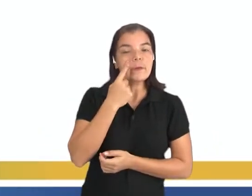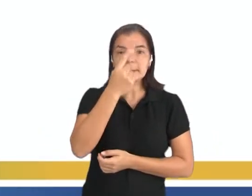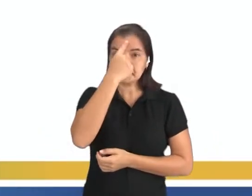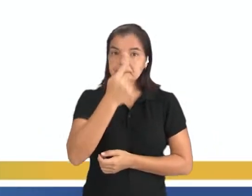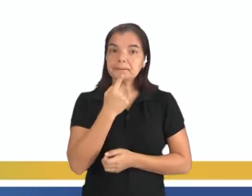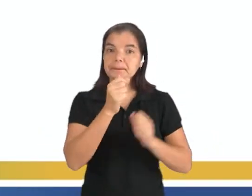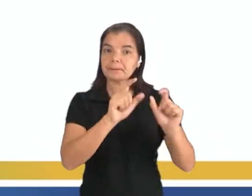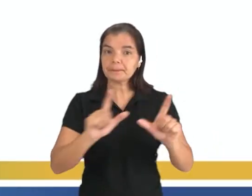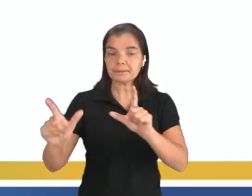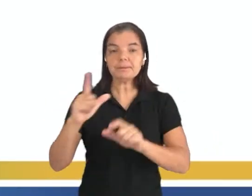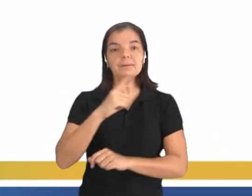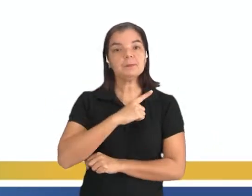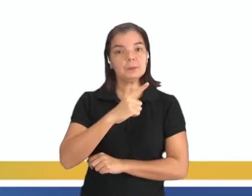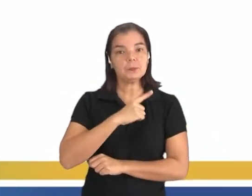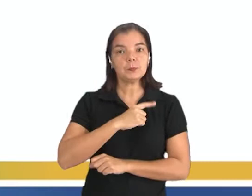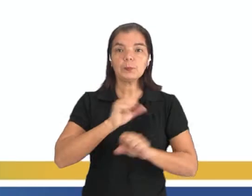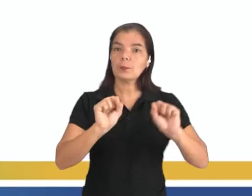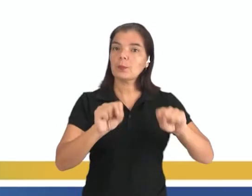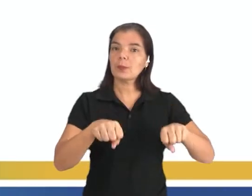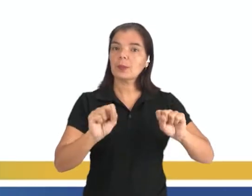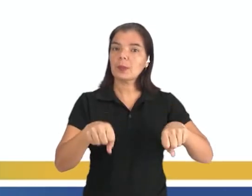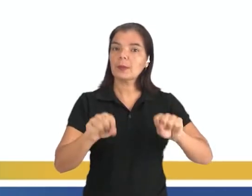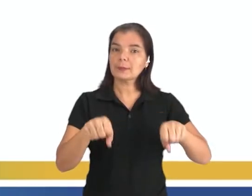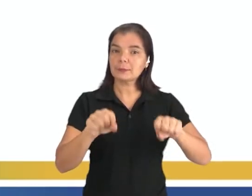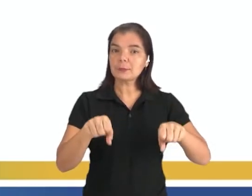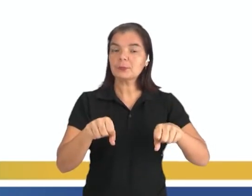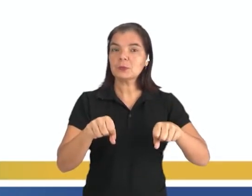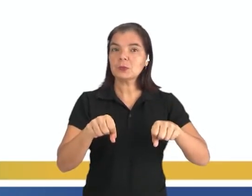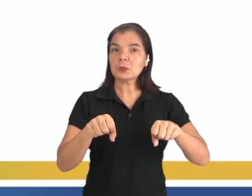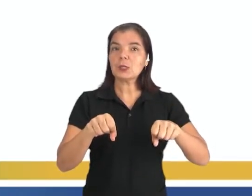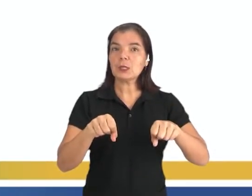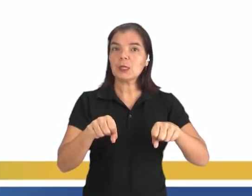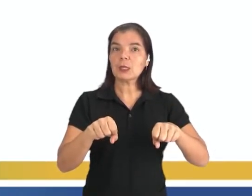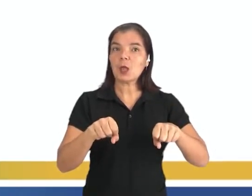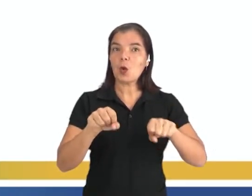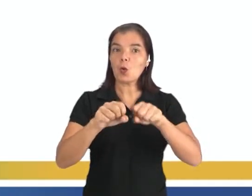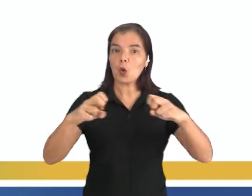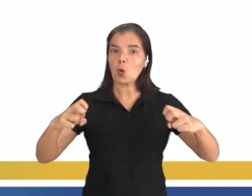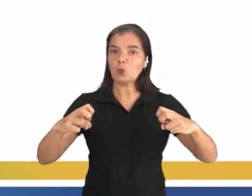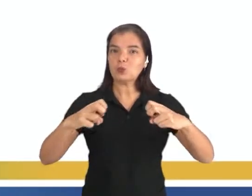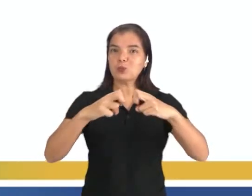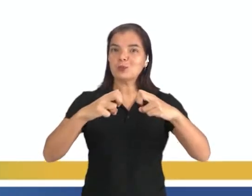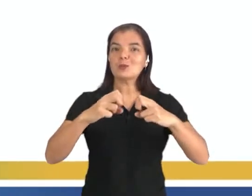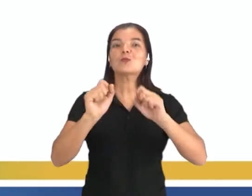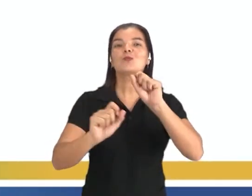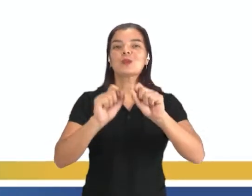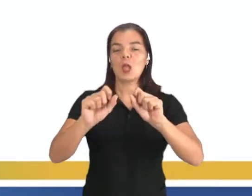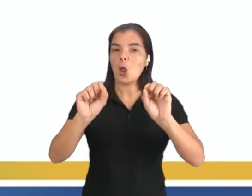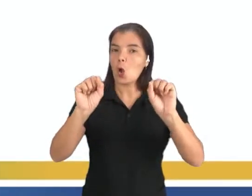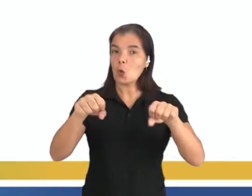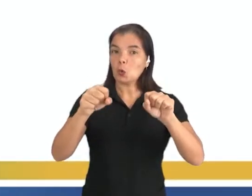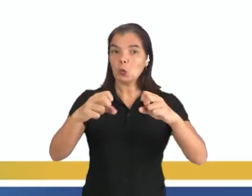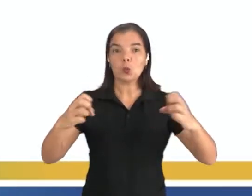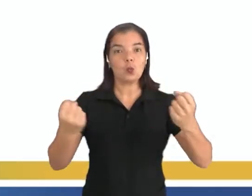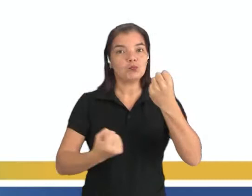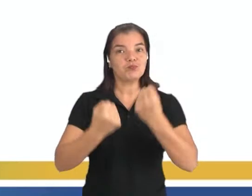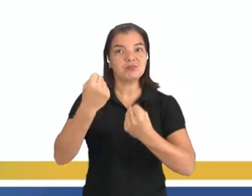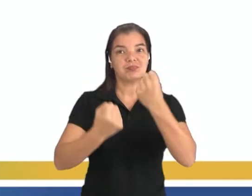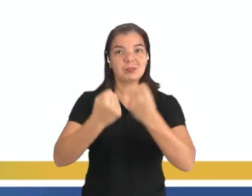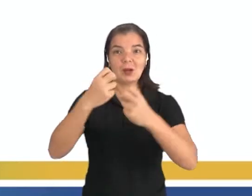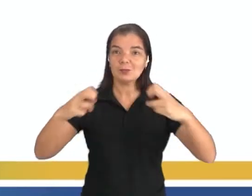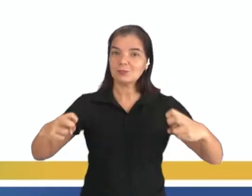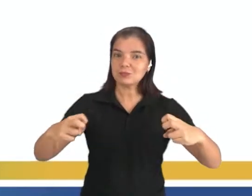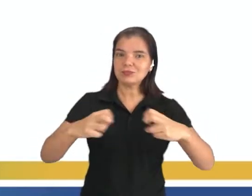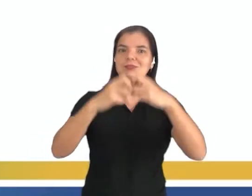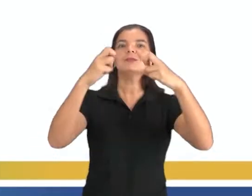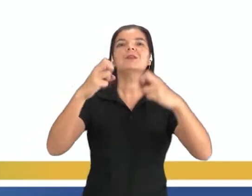imagem. Nós temos ali uma moto, ela está colidindo ali com um carro, A gente vê que foi um acidente.